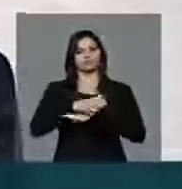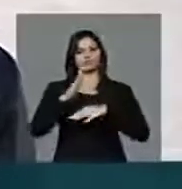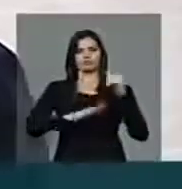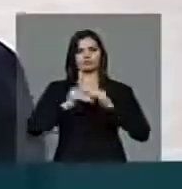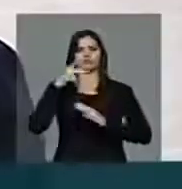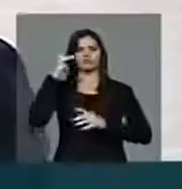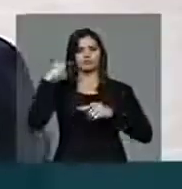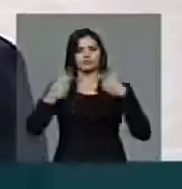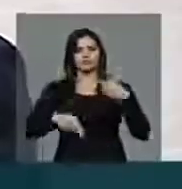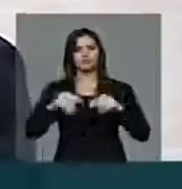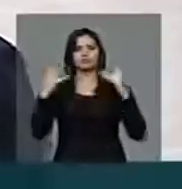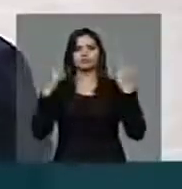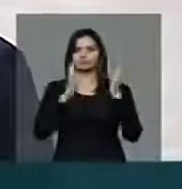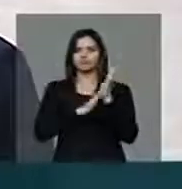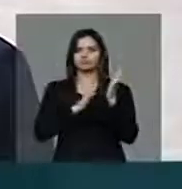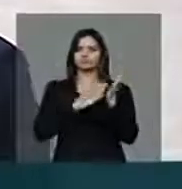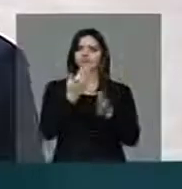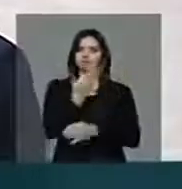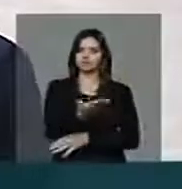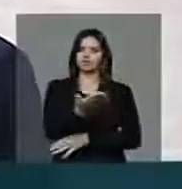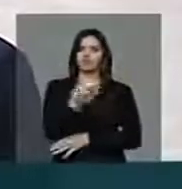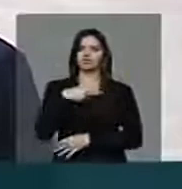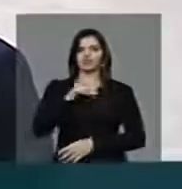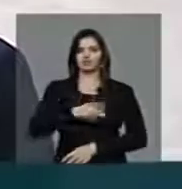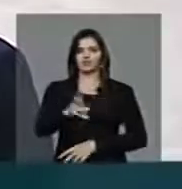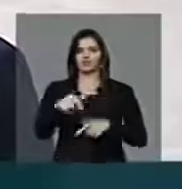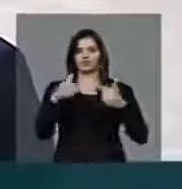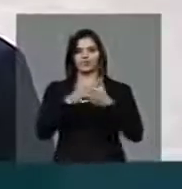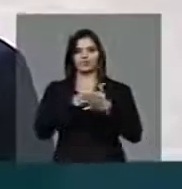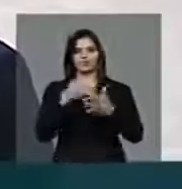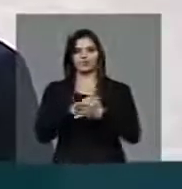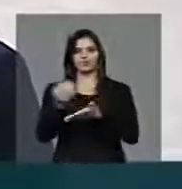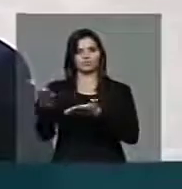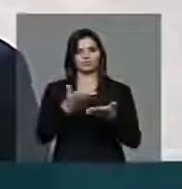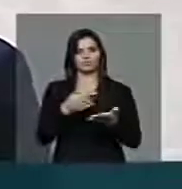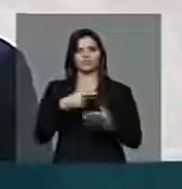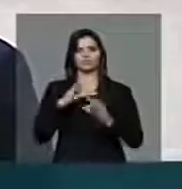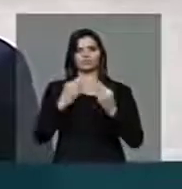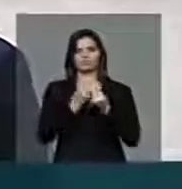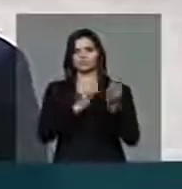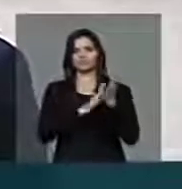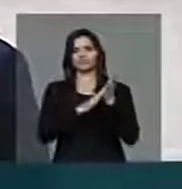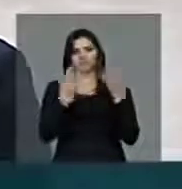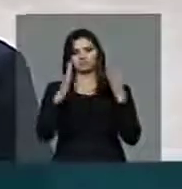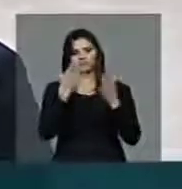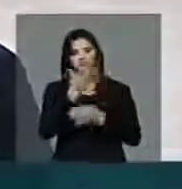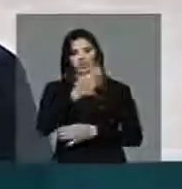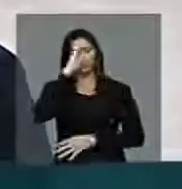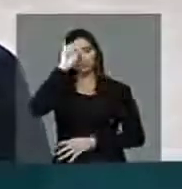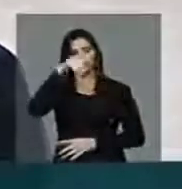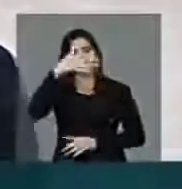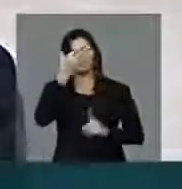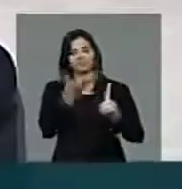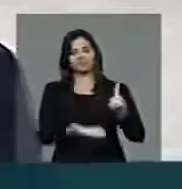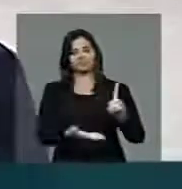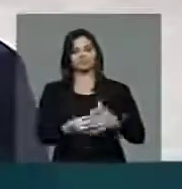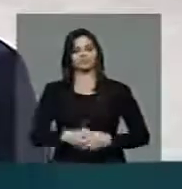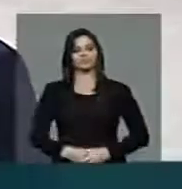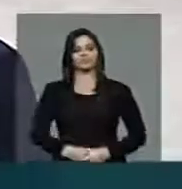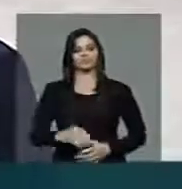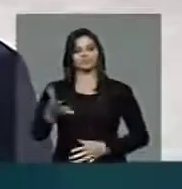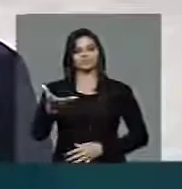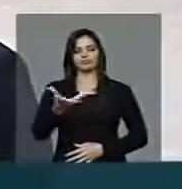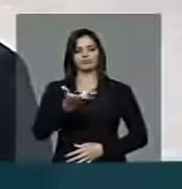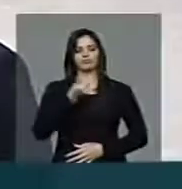política. Parabéns e continue nessa luta e receba nossos votos de congratulação e de homenagem pela